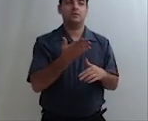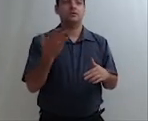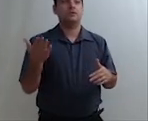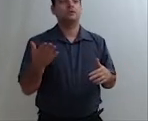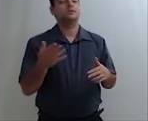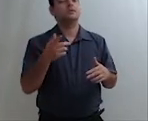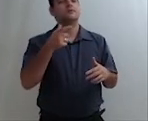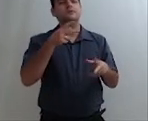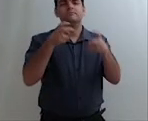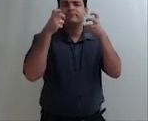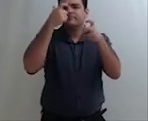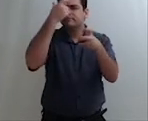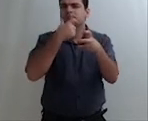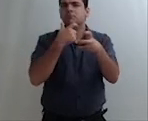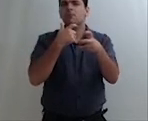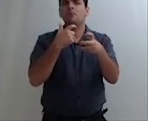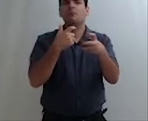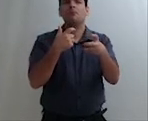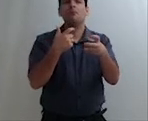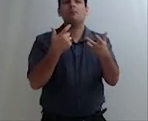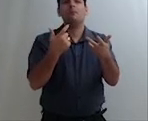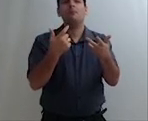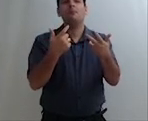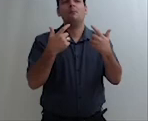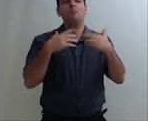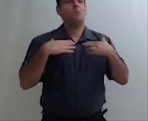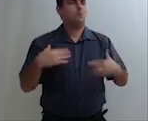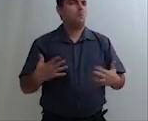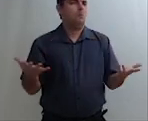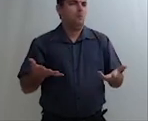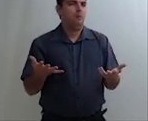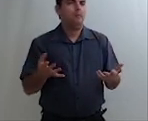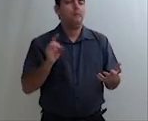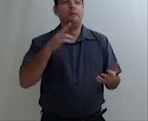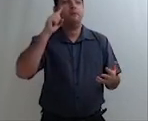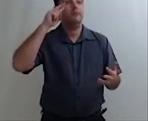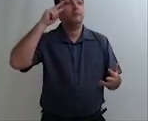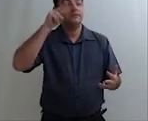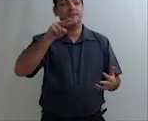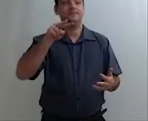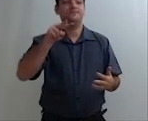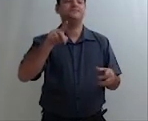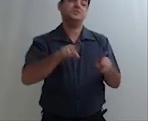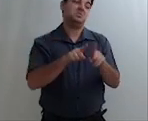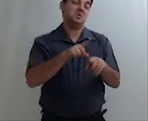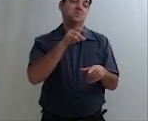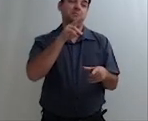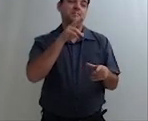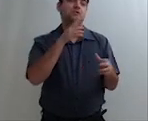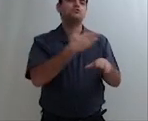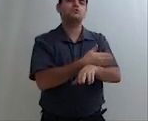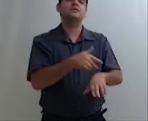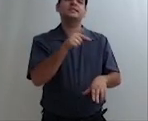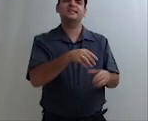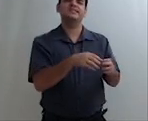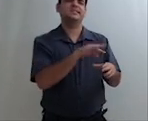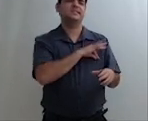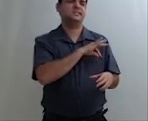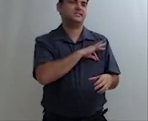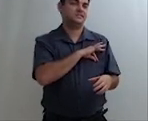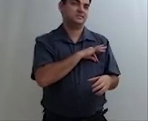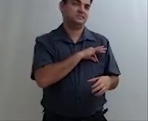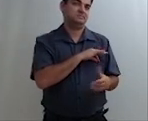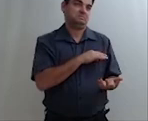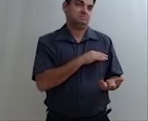reconhecimento na forma como temos hoje na prática de delegacias eh podem dar ensejo